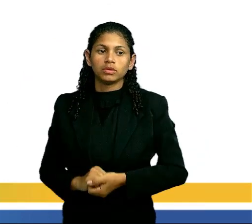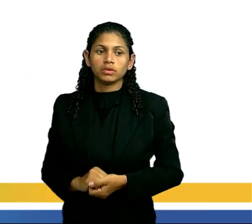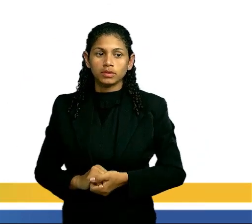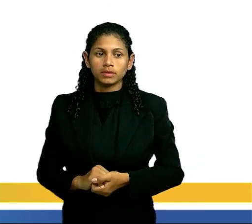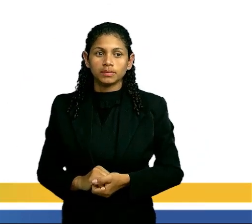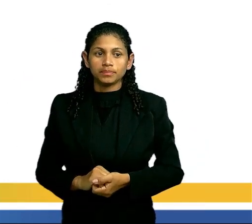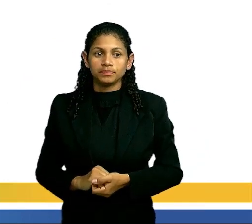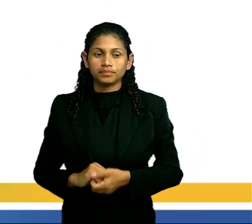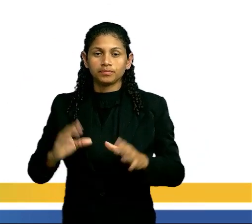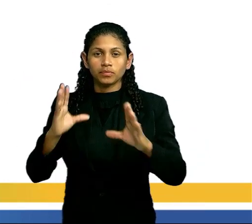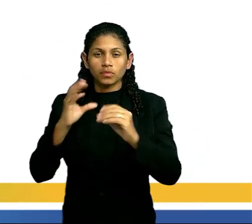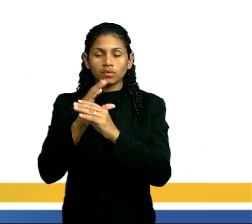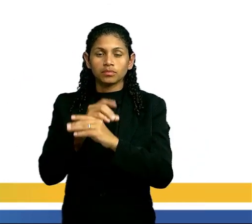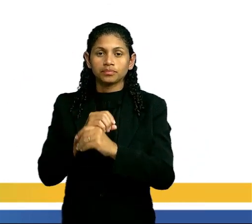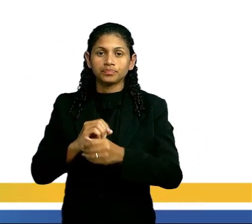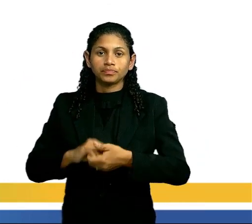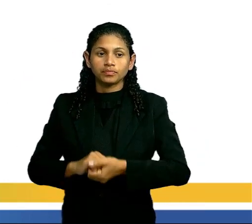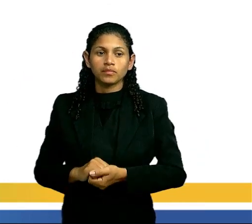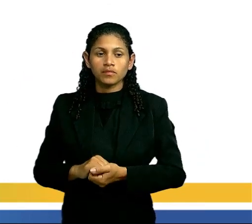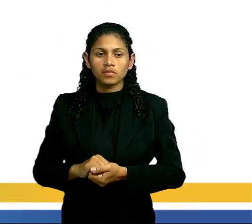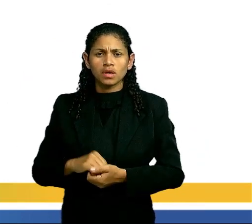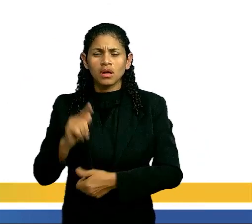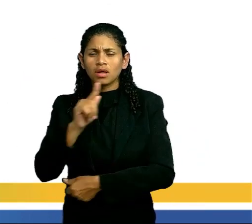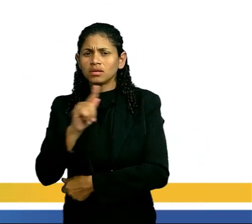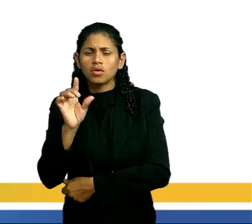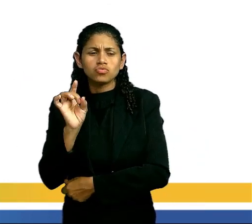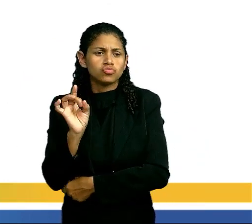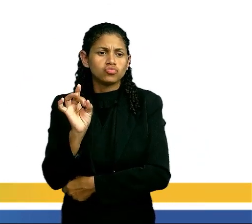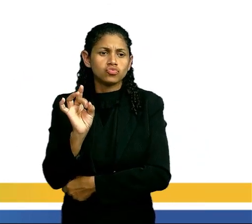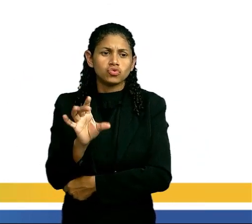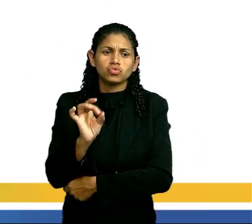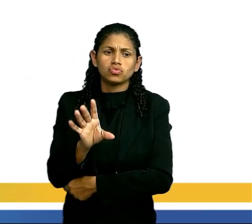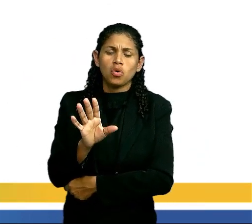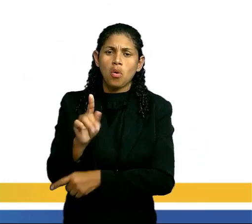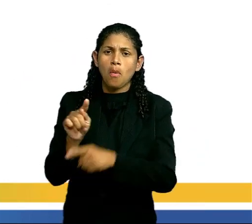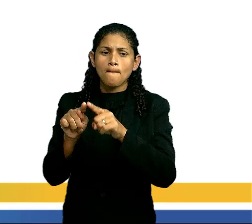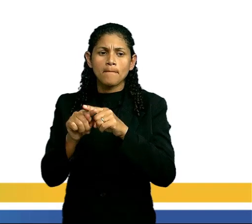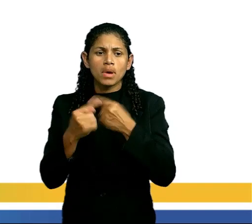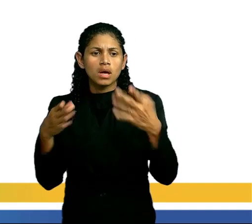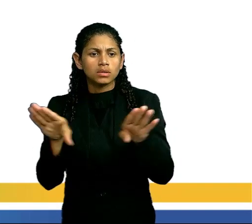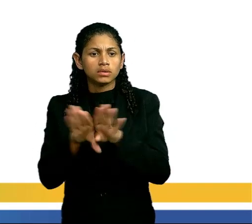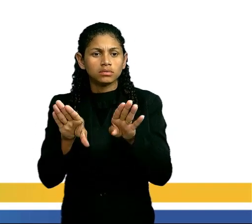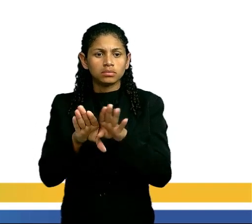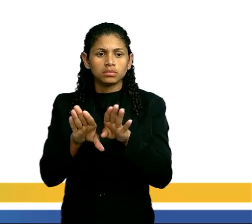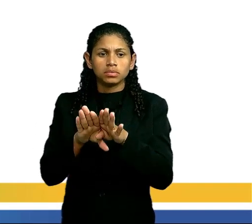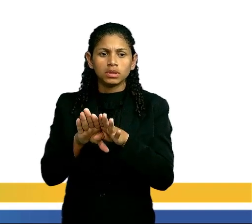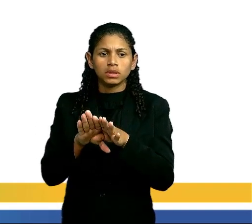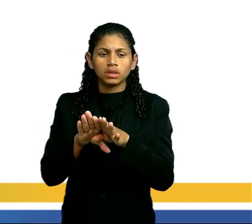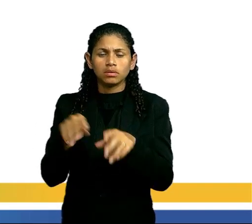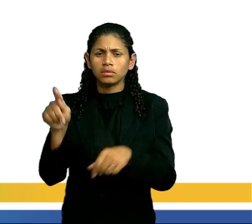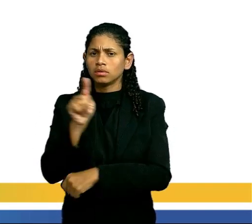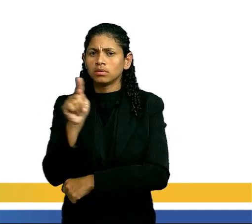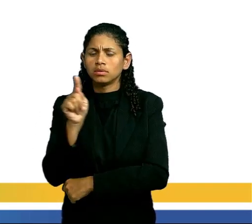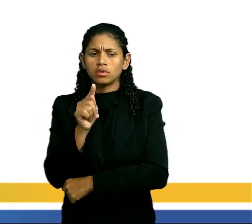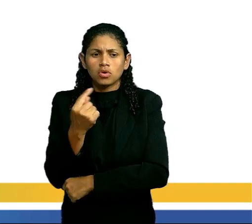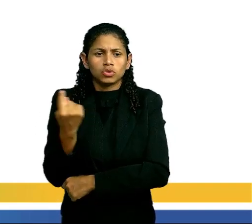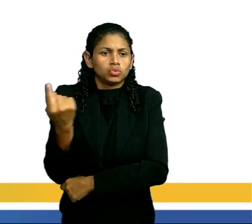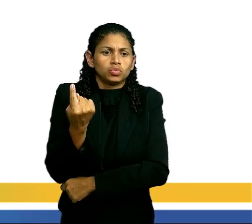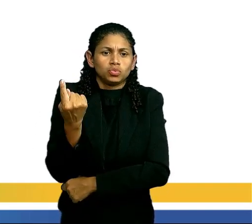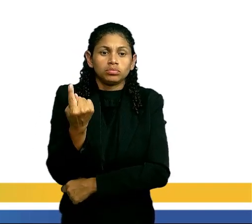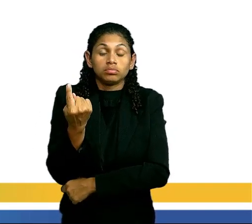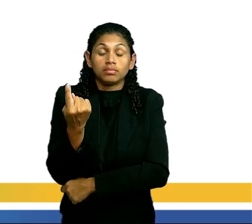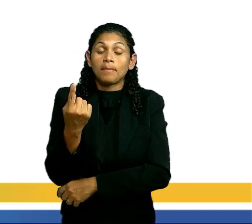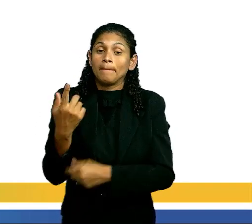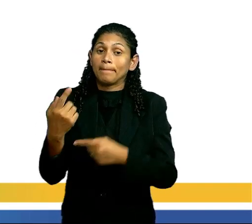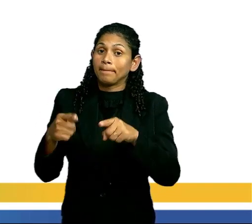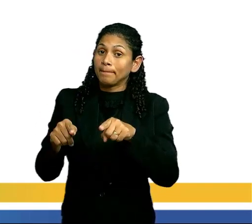As conjunções não só, mas também, não somente, devem ter paralelismo